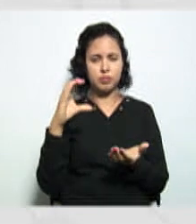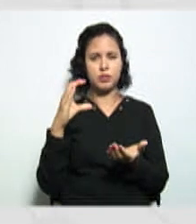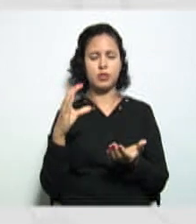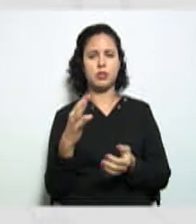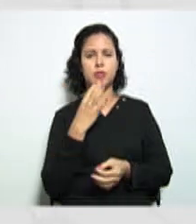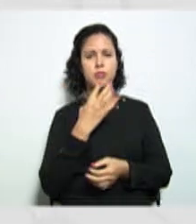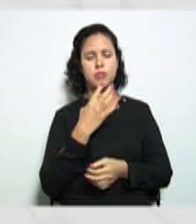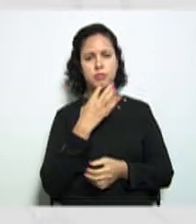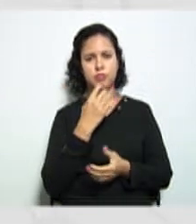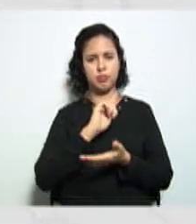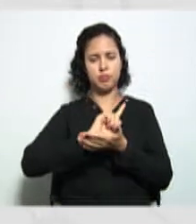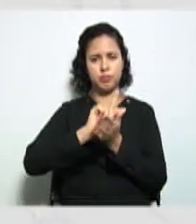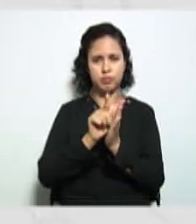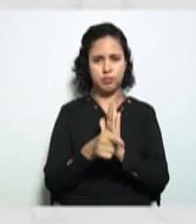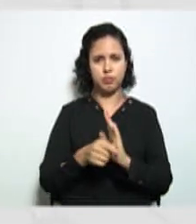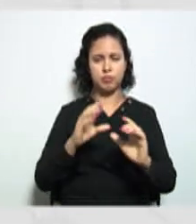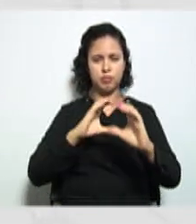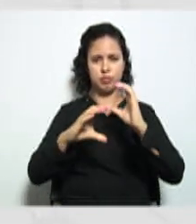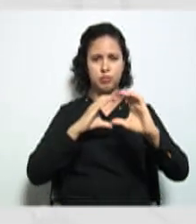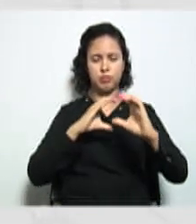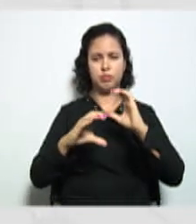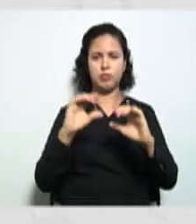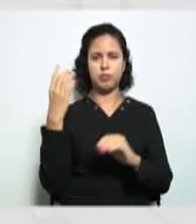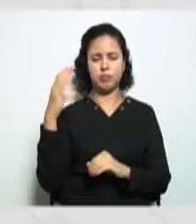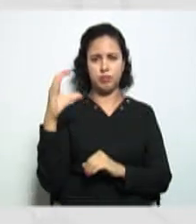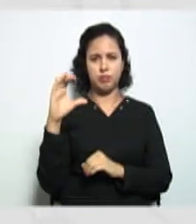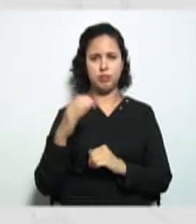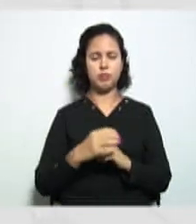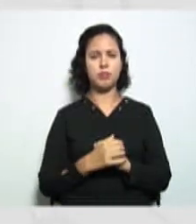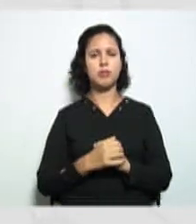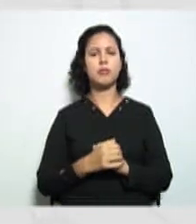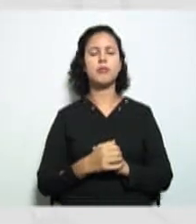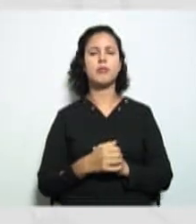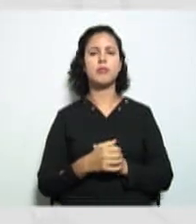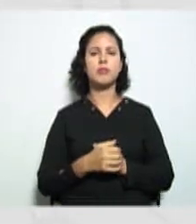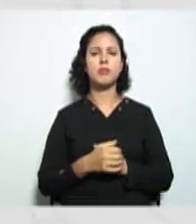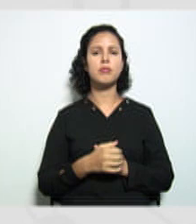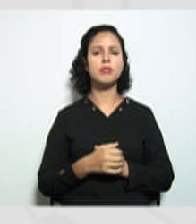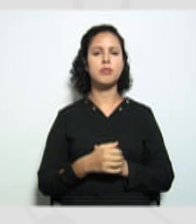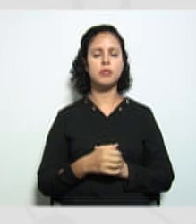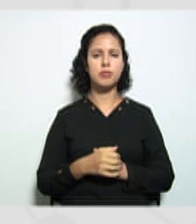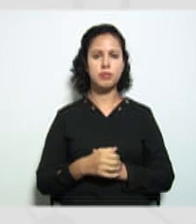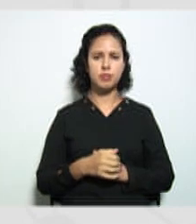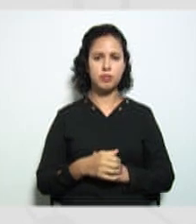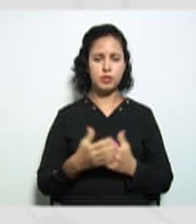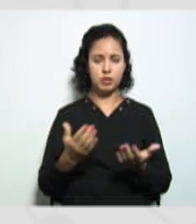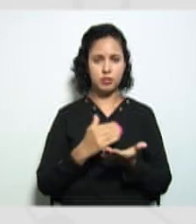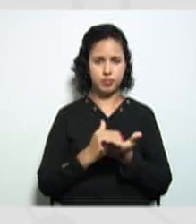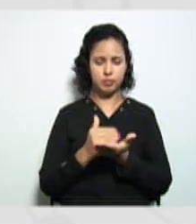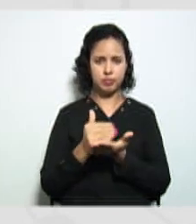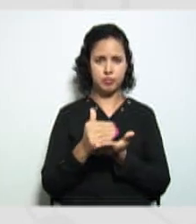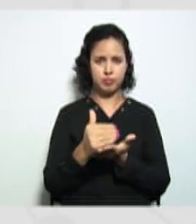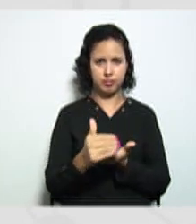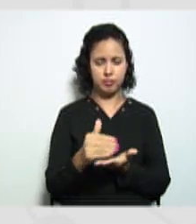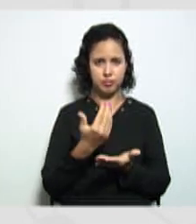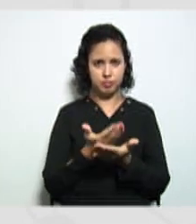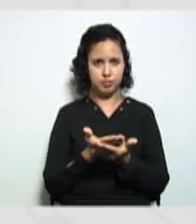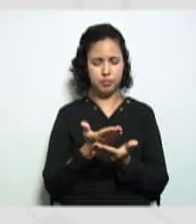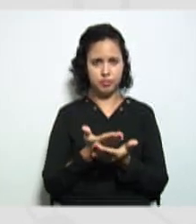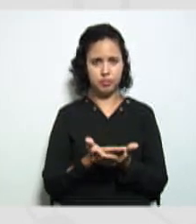gêneros de comunicação científica. São os nossos objetivos. Então, nós vamos começar a nossa